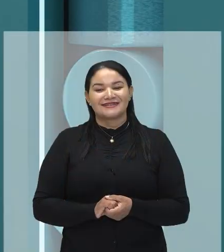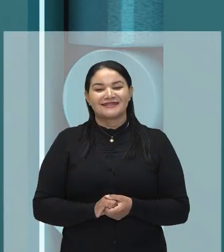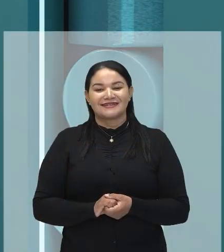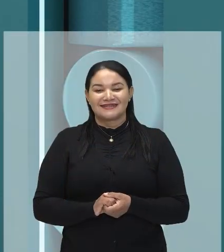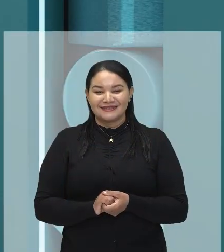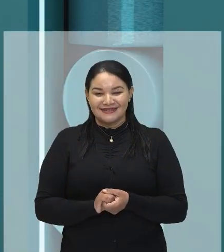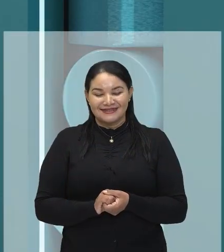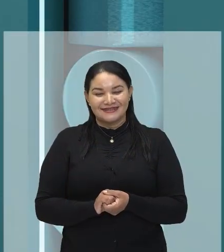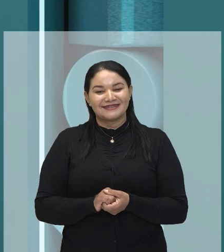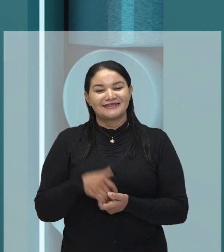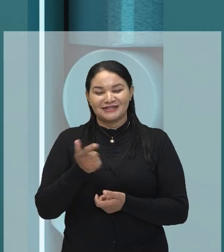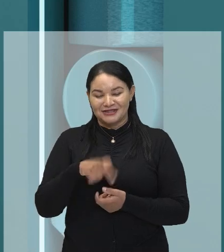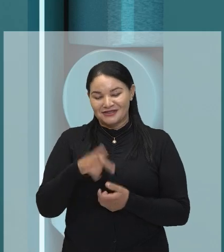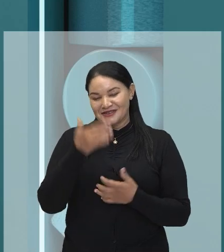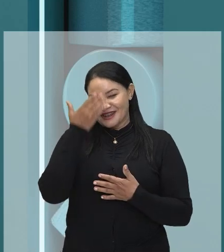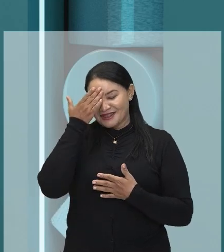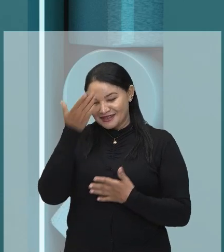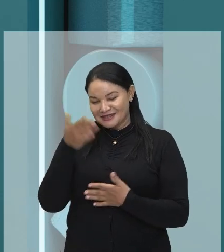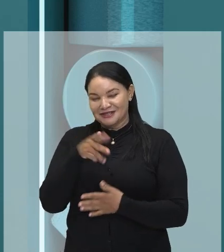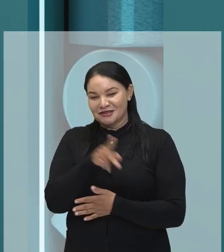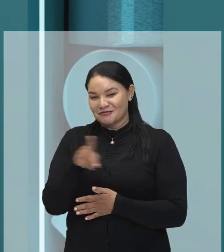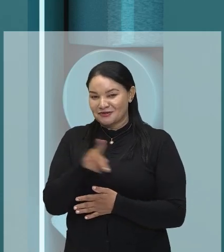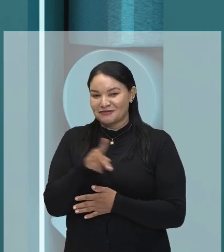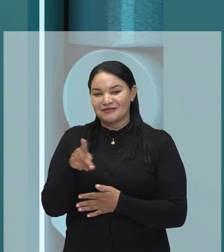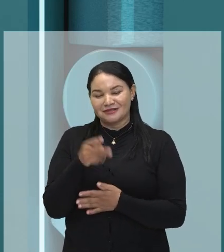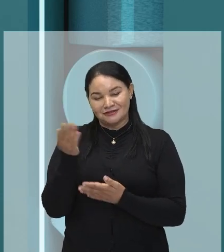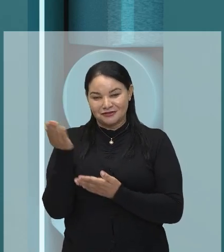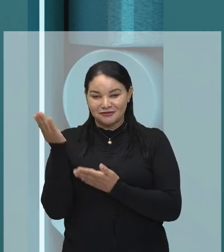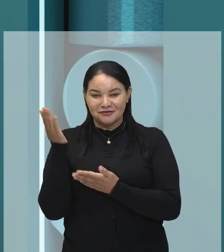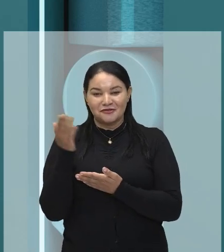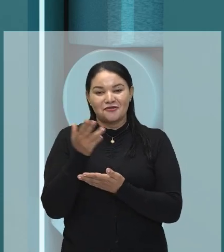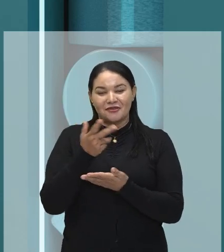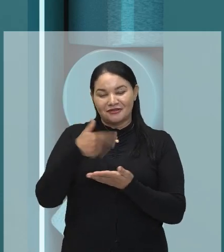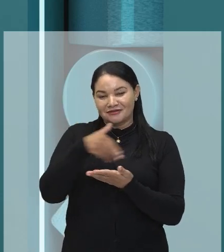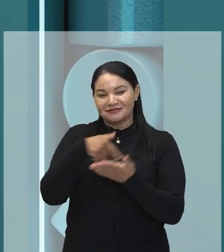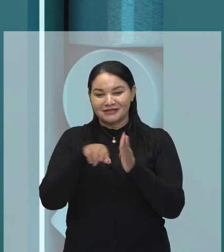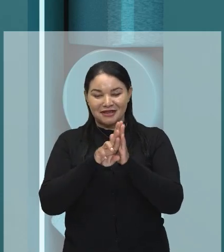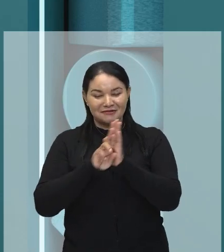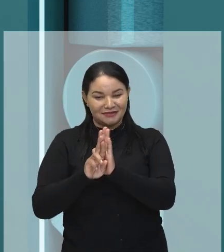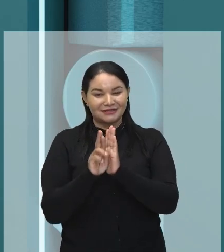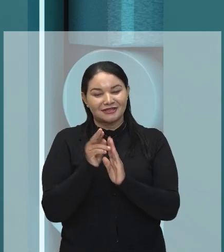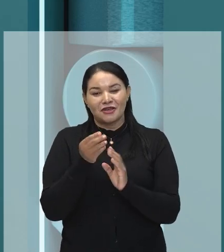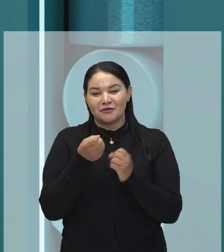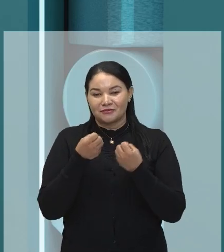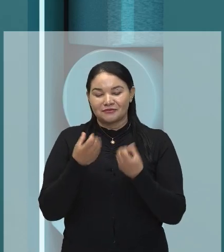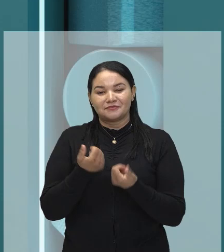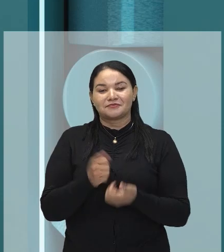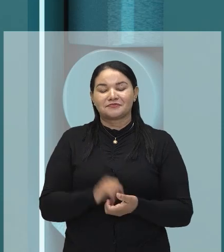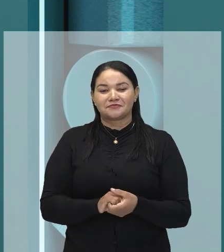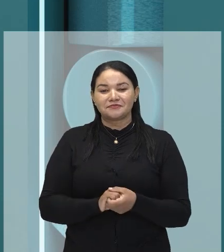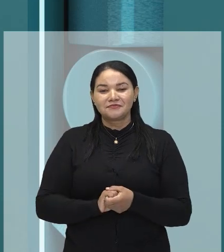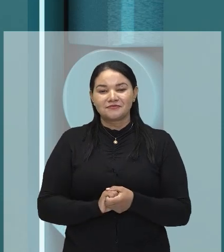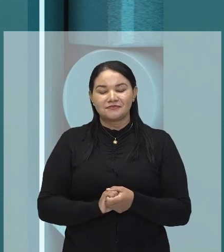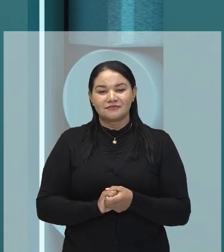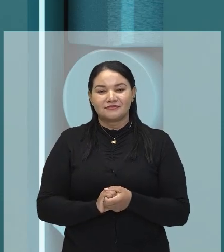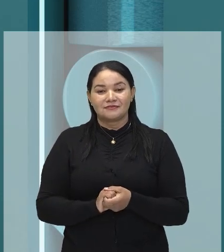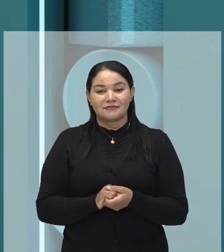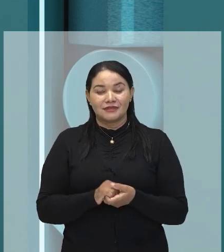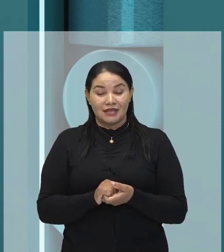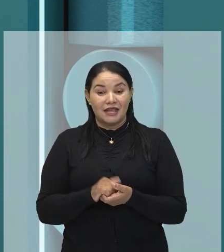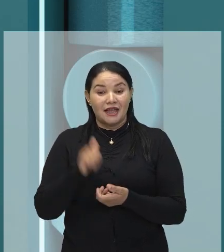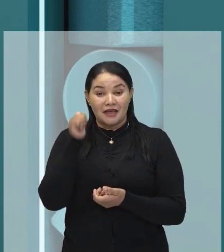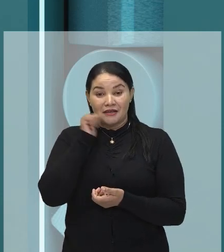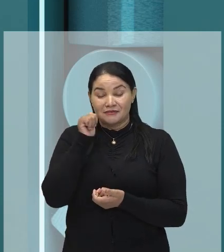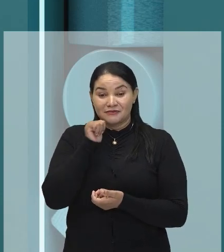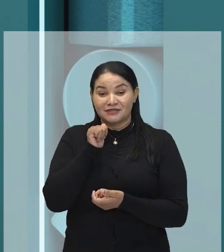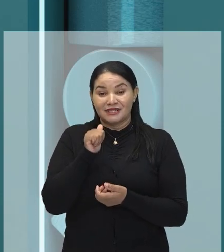Mais uma vez agradeço a presença da professora Jucimara, que representou muito bem o ritmo da dança Siriri. Bem, as mulheres, como vocês